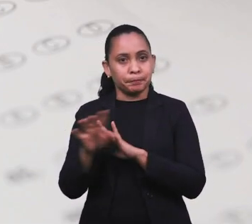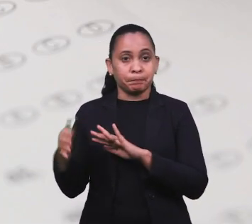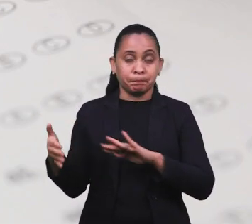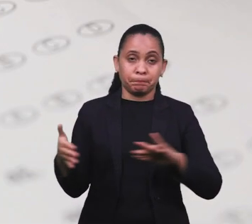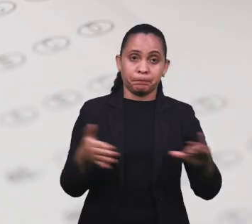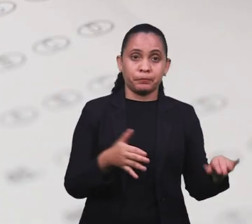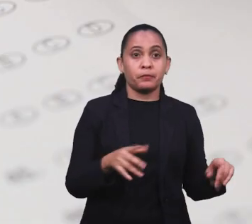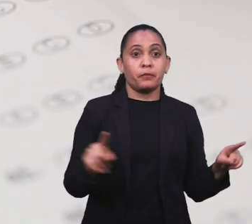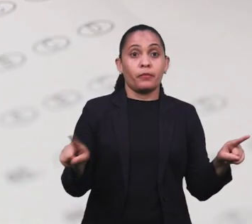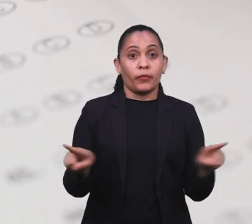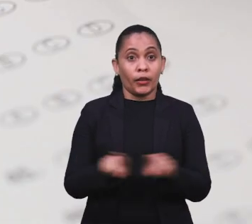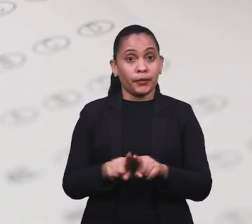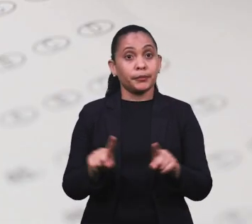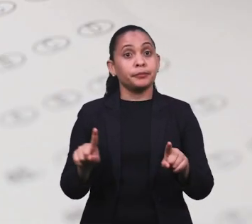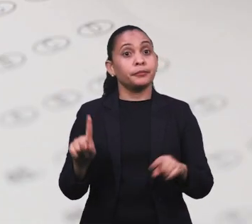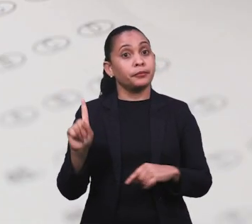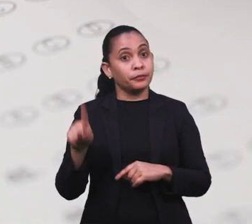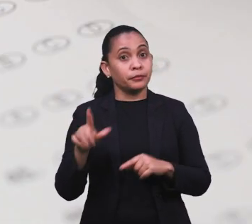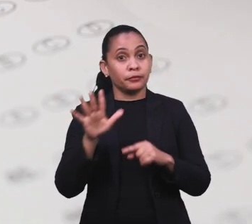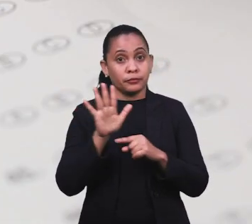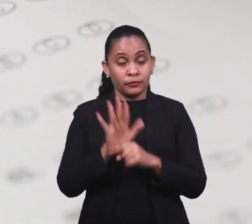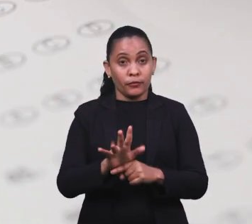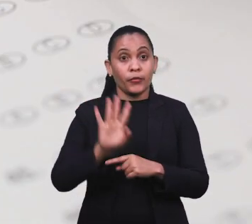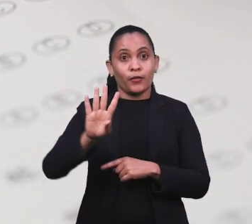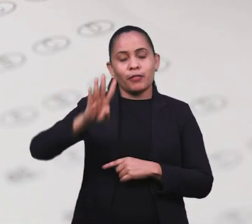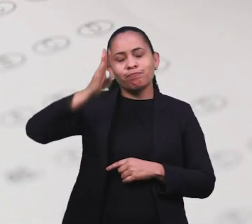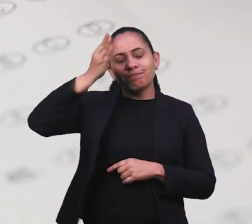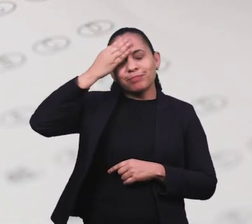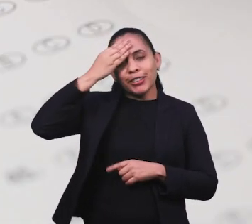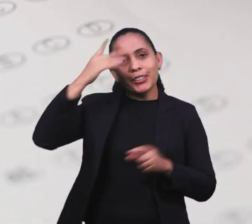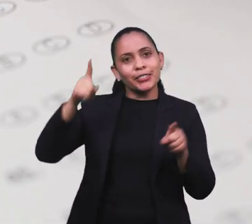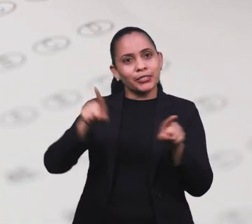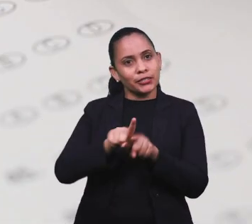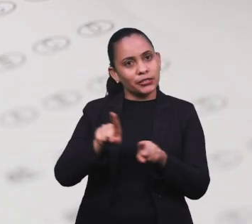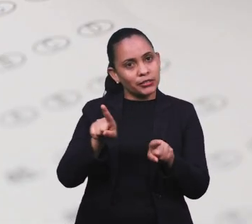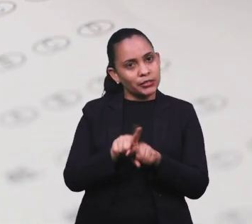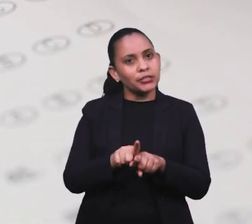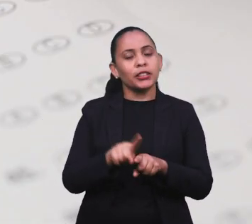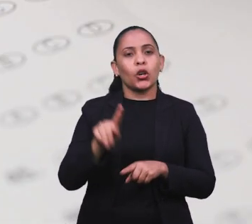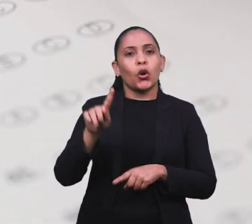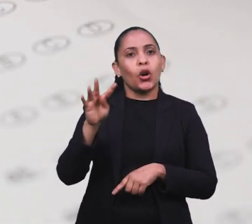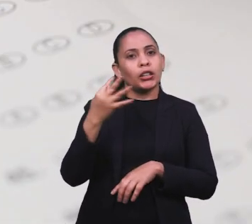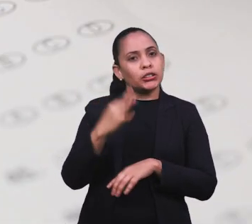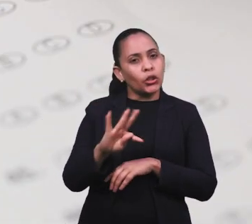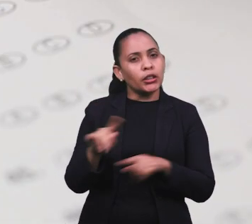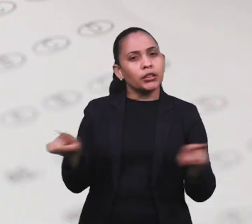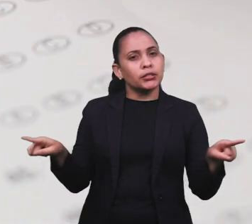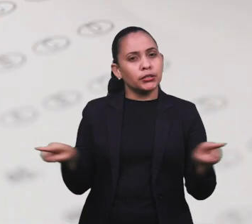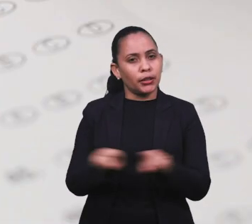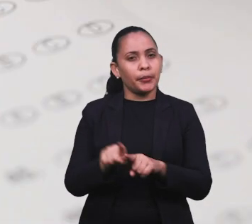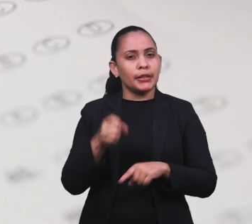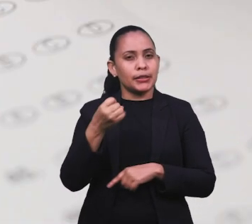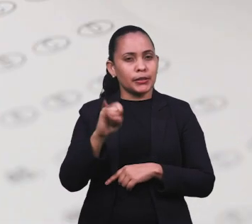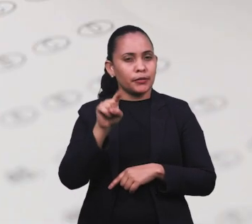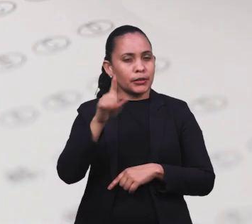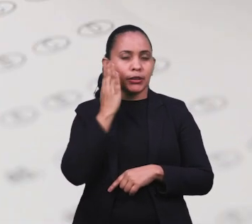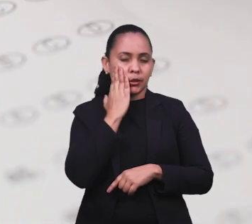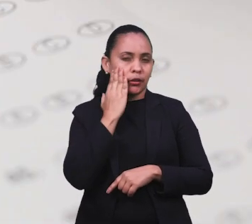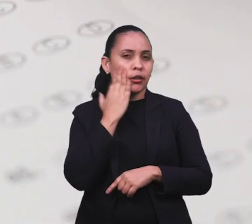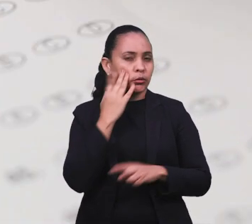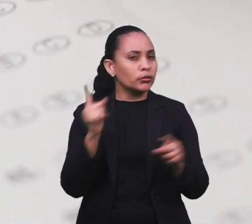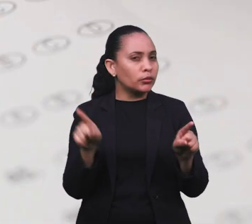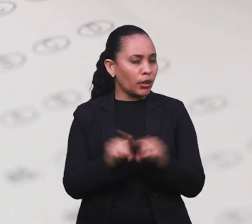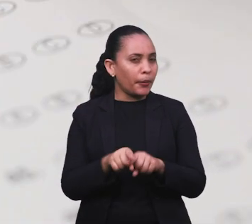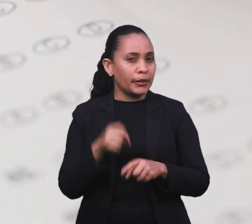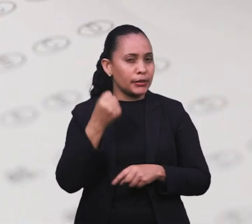bem? E isso vai ajudar você a fixar a teoria e mostrar se você realmente